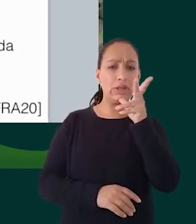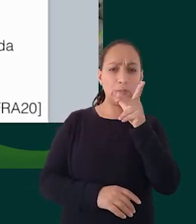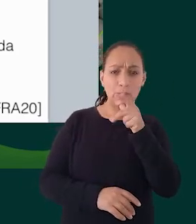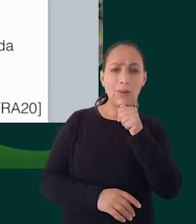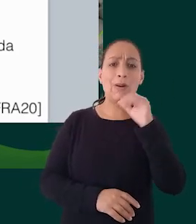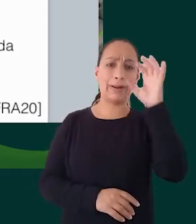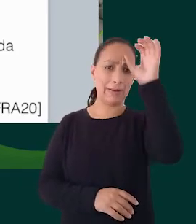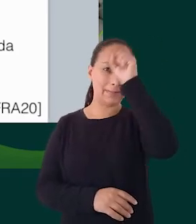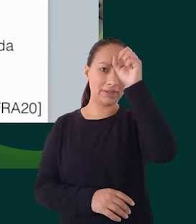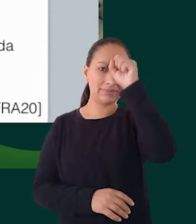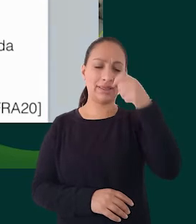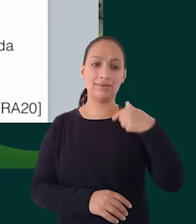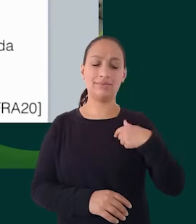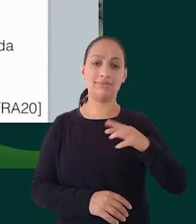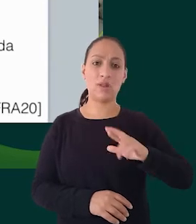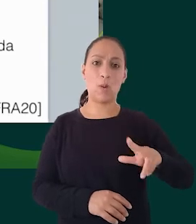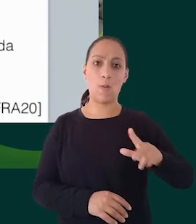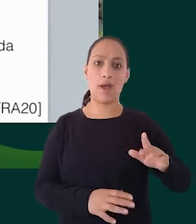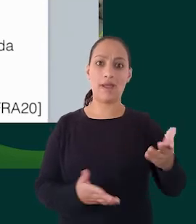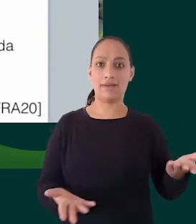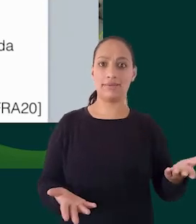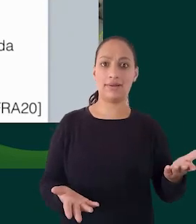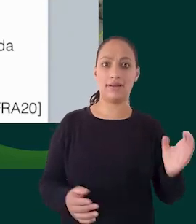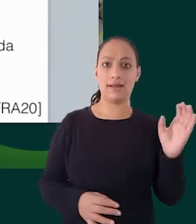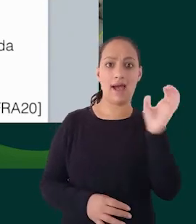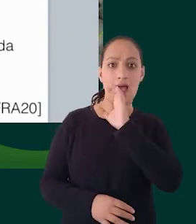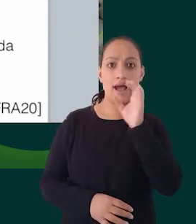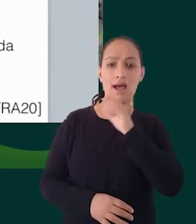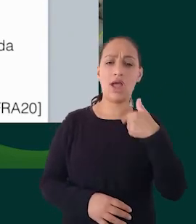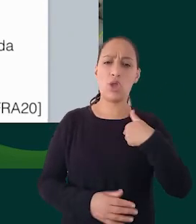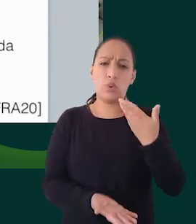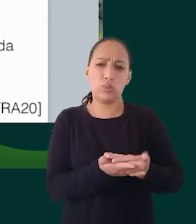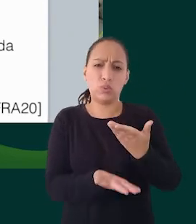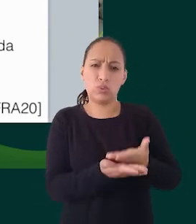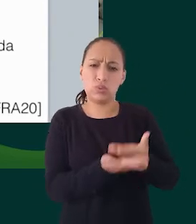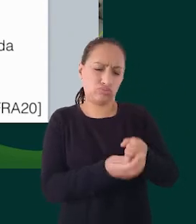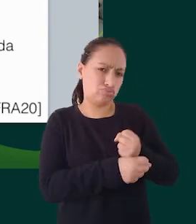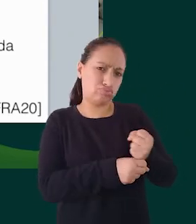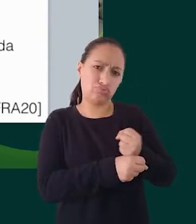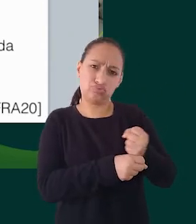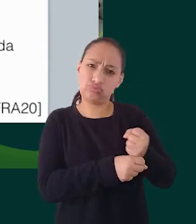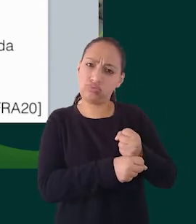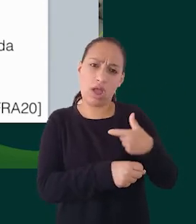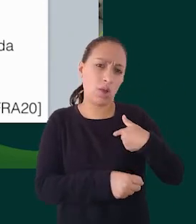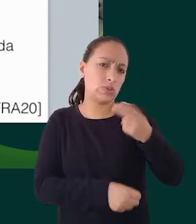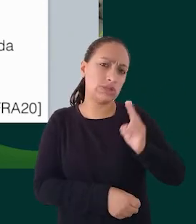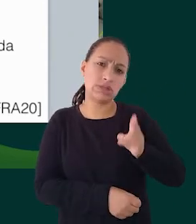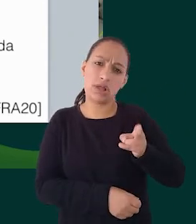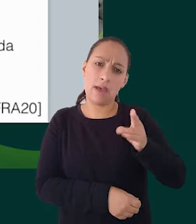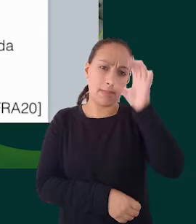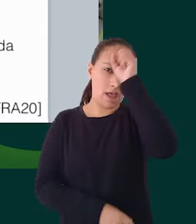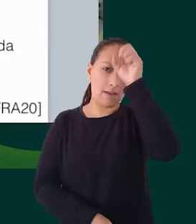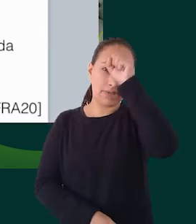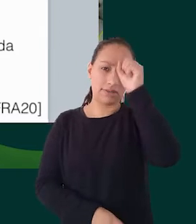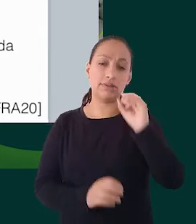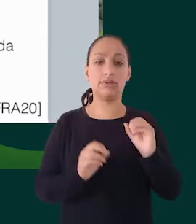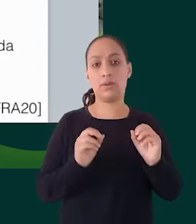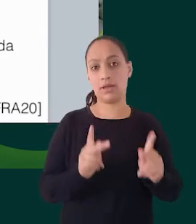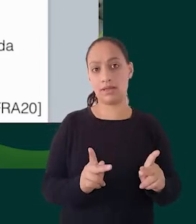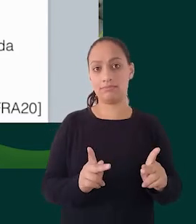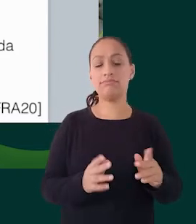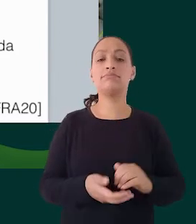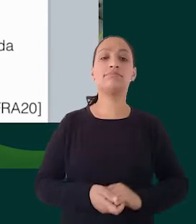aprender, né? Não é de uma hora para outra, né? Eu estudo isso há muito tempo e estou sempre aprendendo, tá? Não